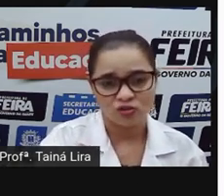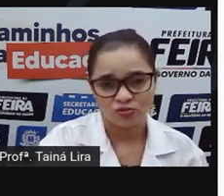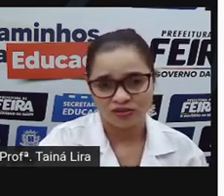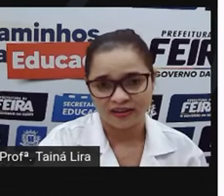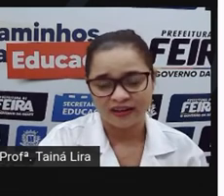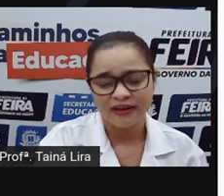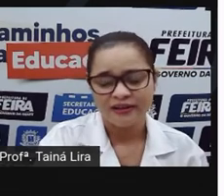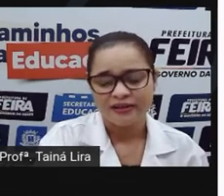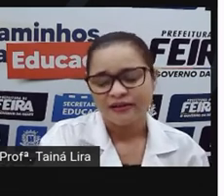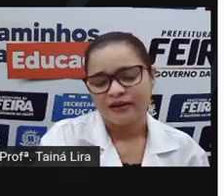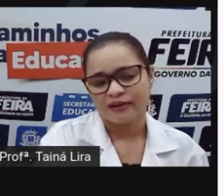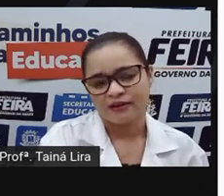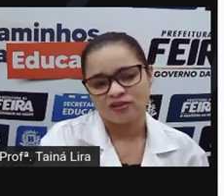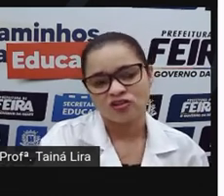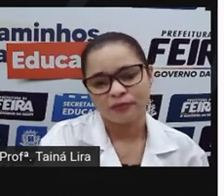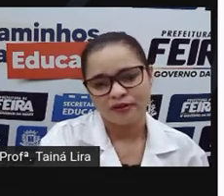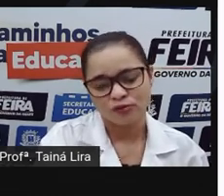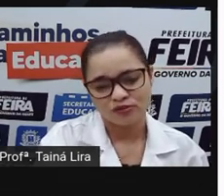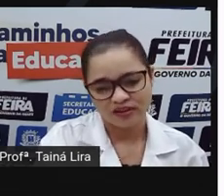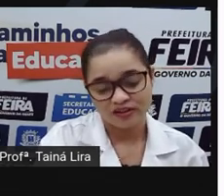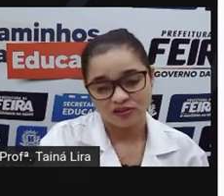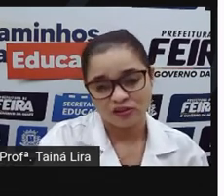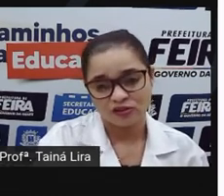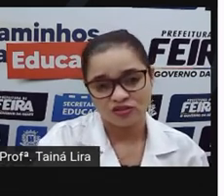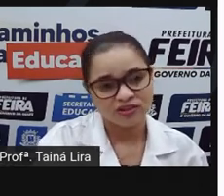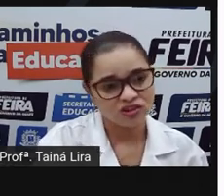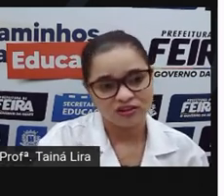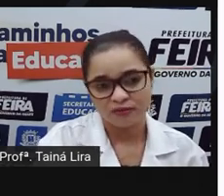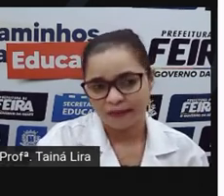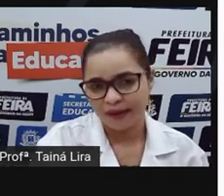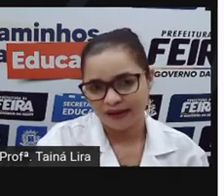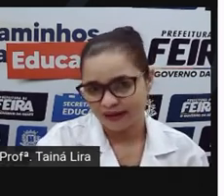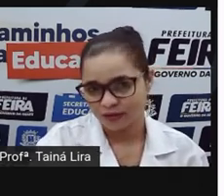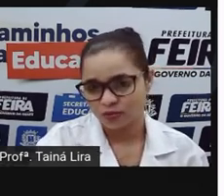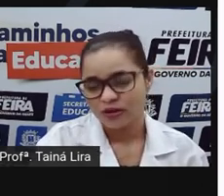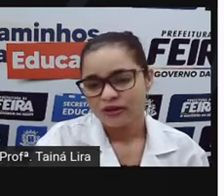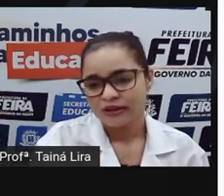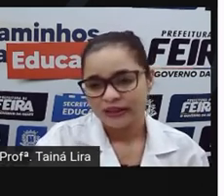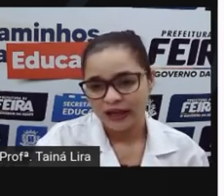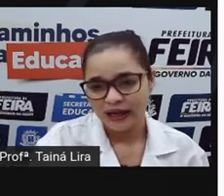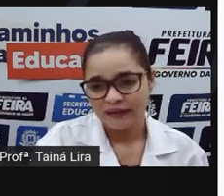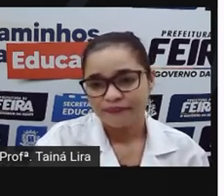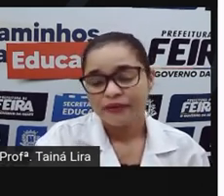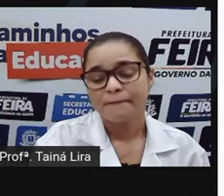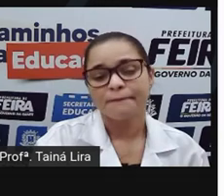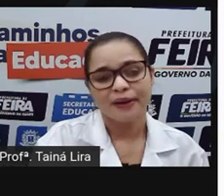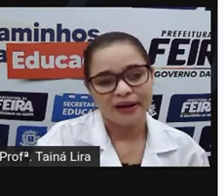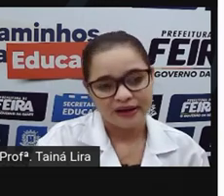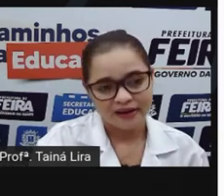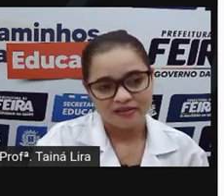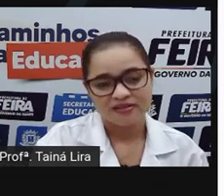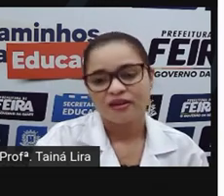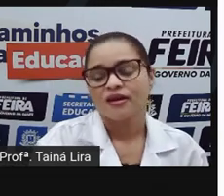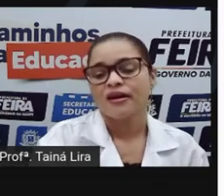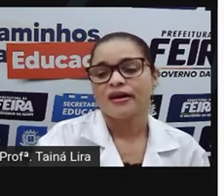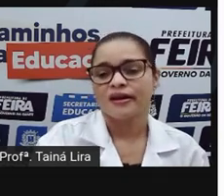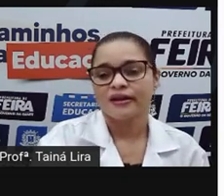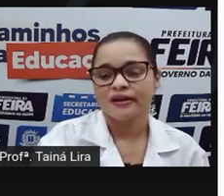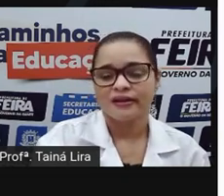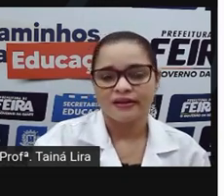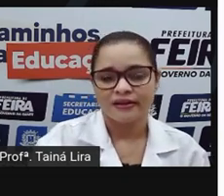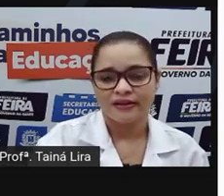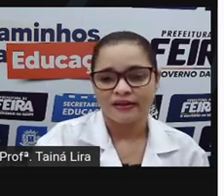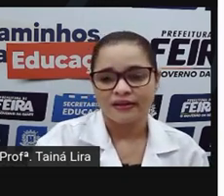quer que a gente usa né é que a gente mais usa aqui no nosso dia a dia não é barato tá mas